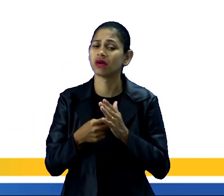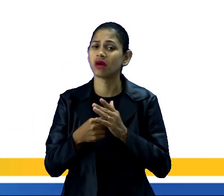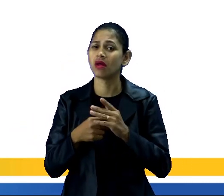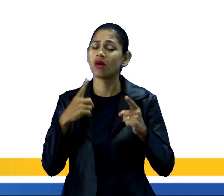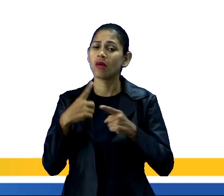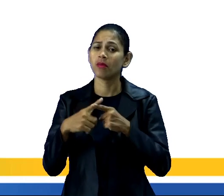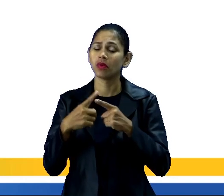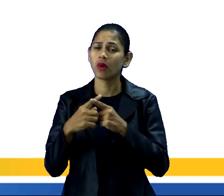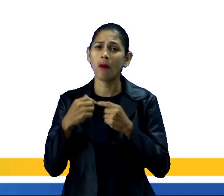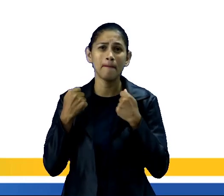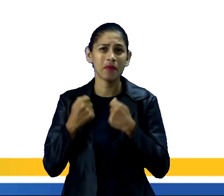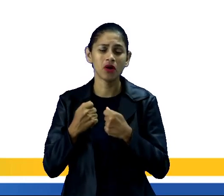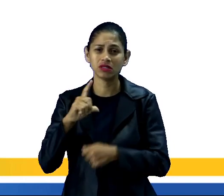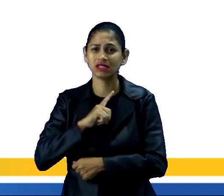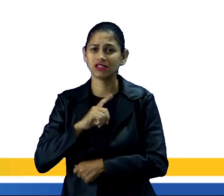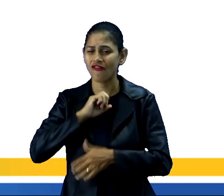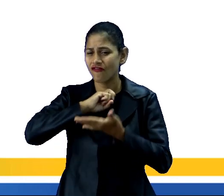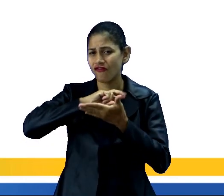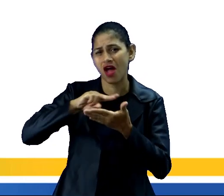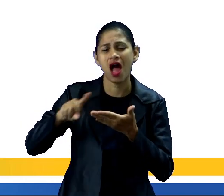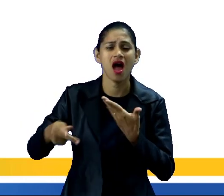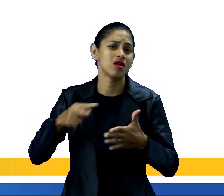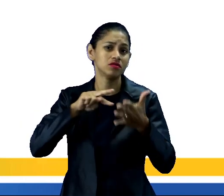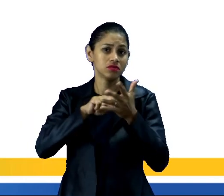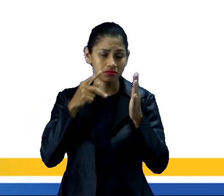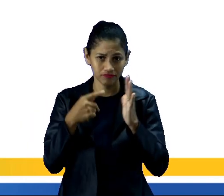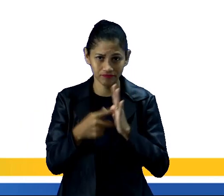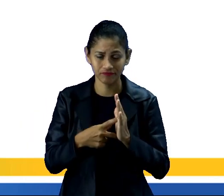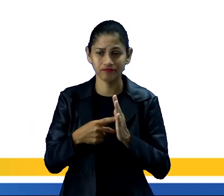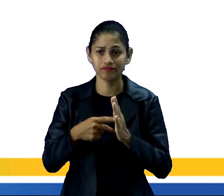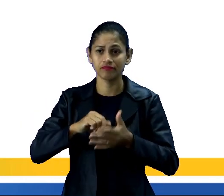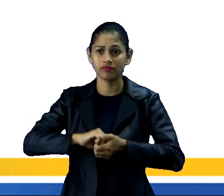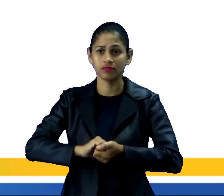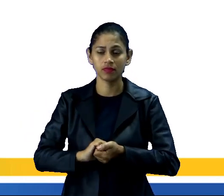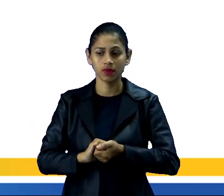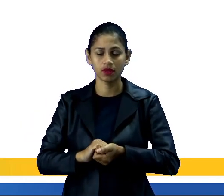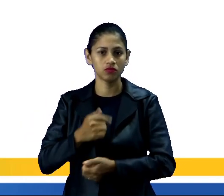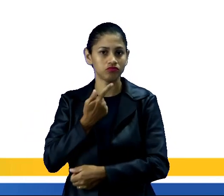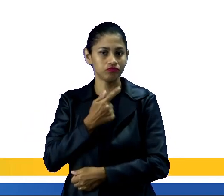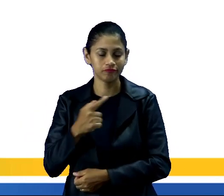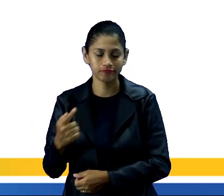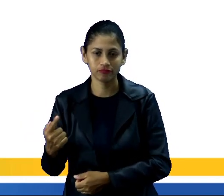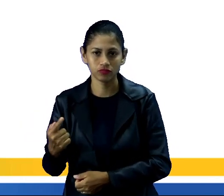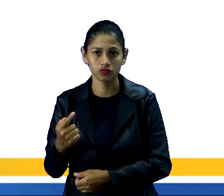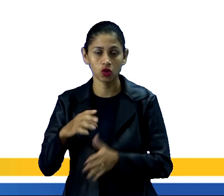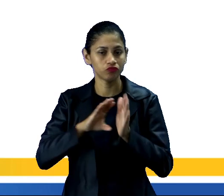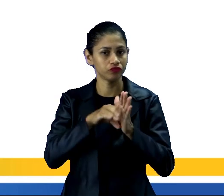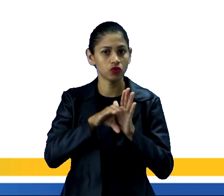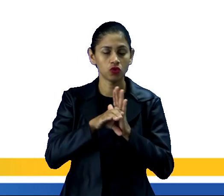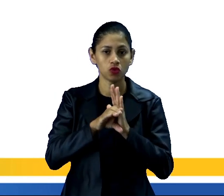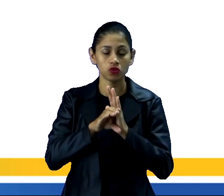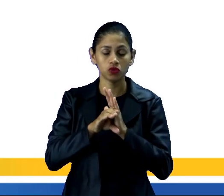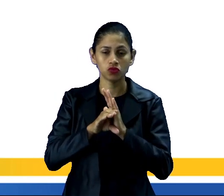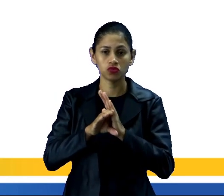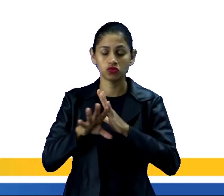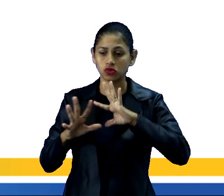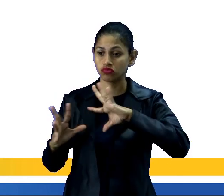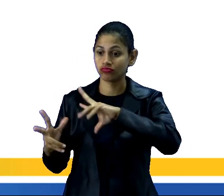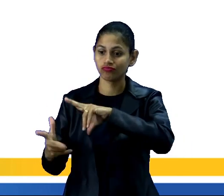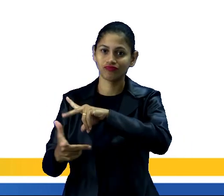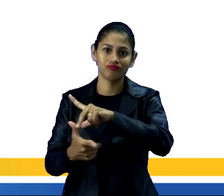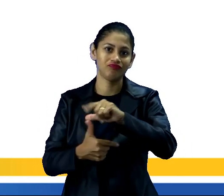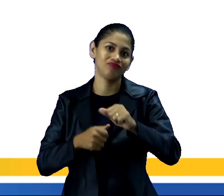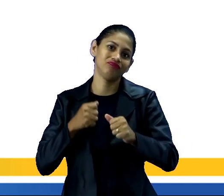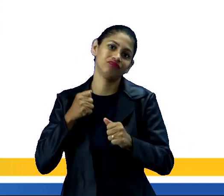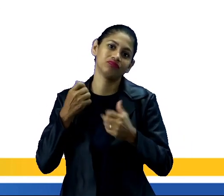enfoque escolhido, né, e das características acentuadas. Então, assim, né, não existe um conceito de fascismo que seja universalmente aceito.